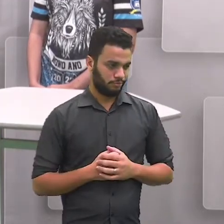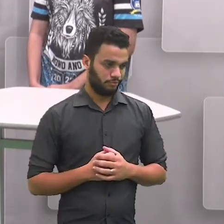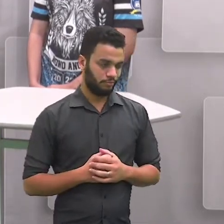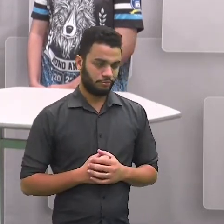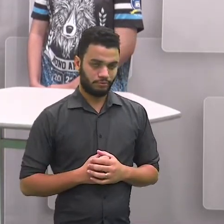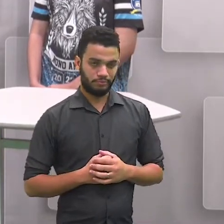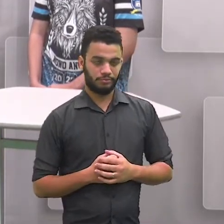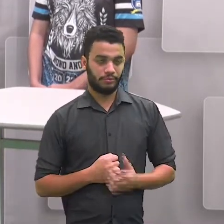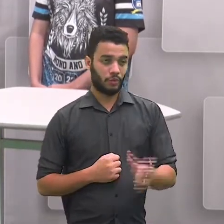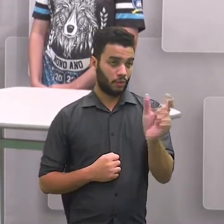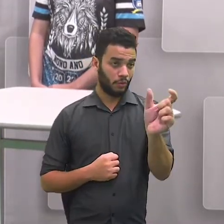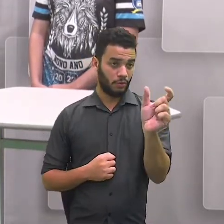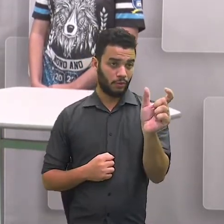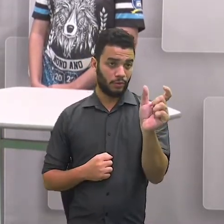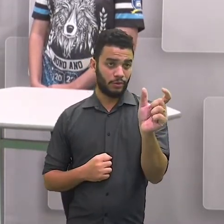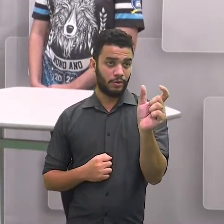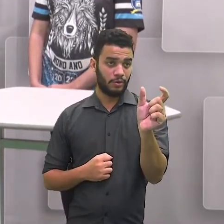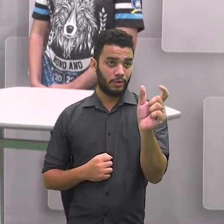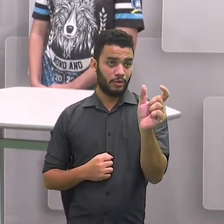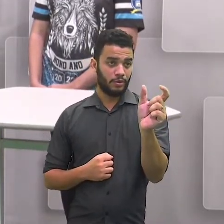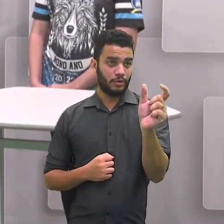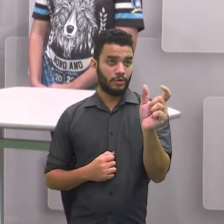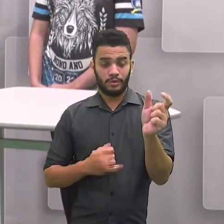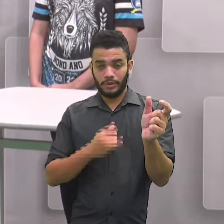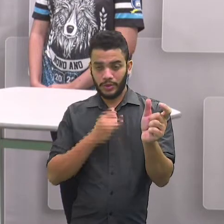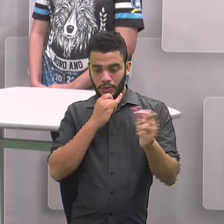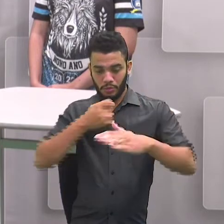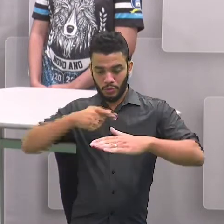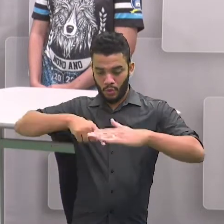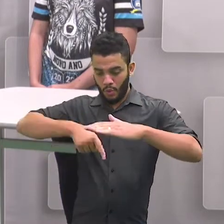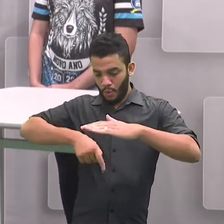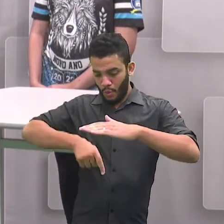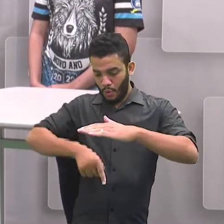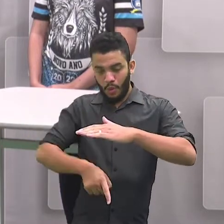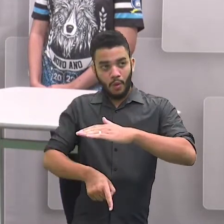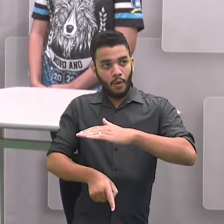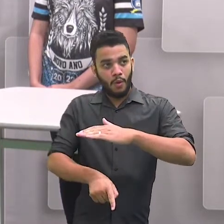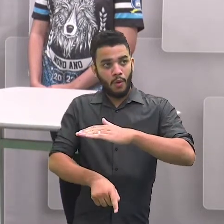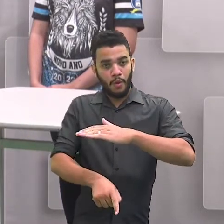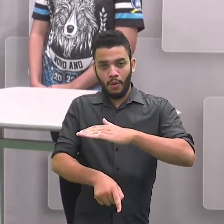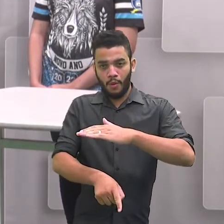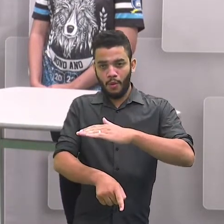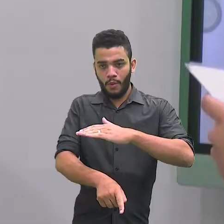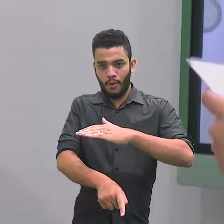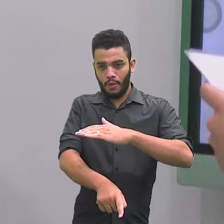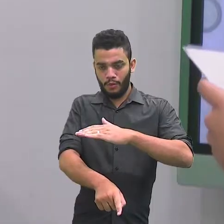A sua palavra é subterrânea. Repete pra mim, por favor.